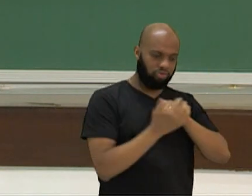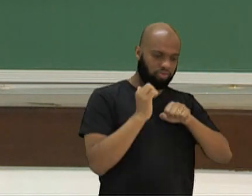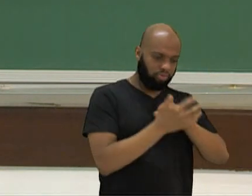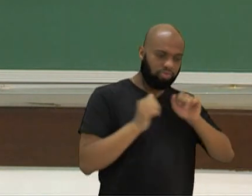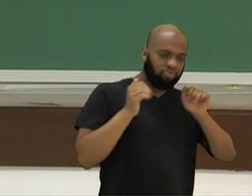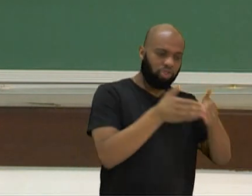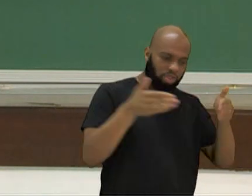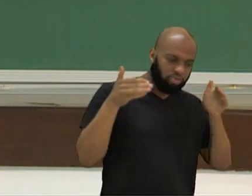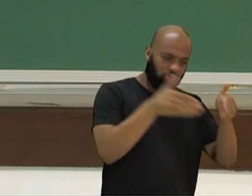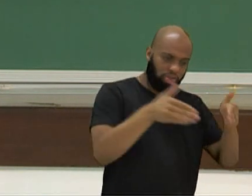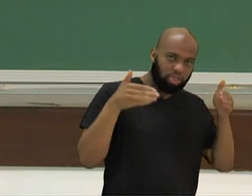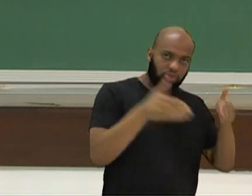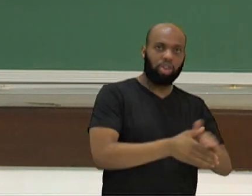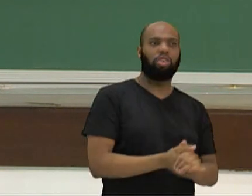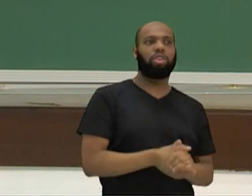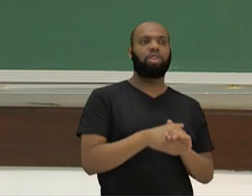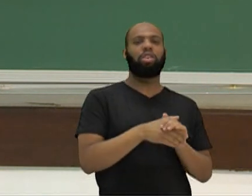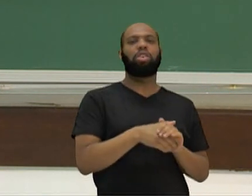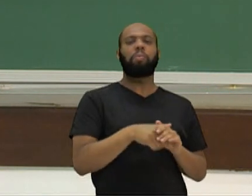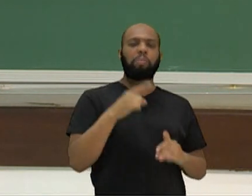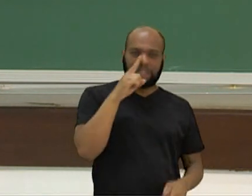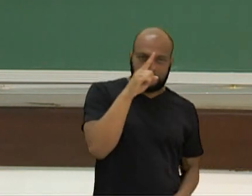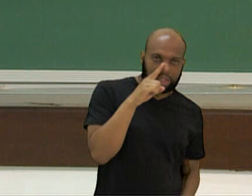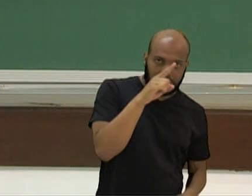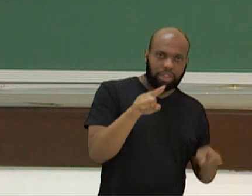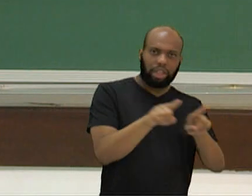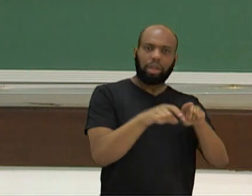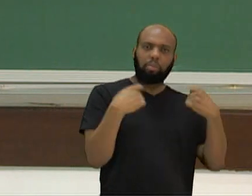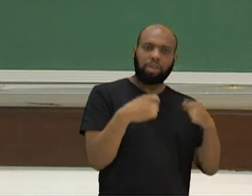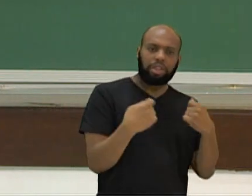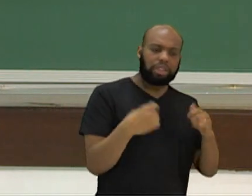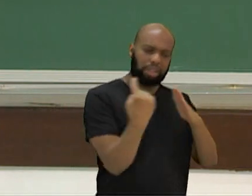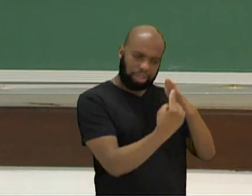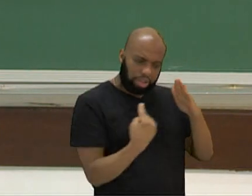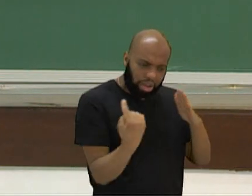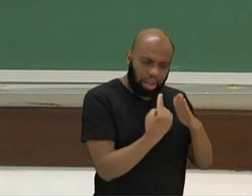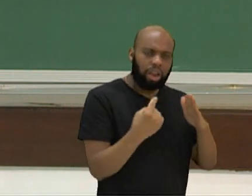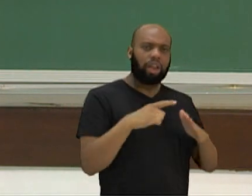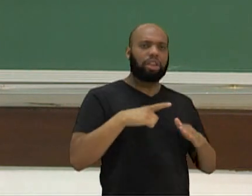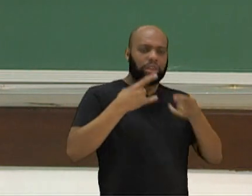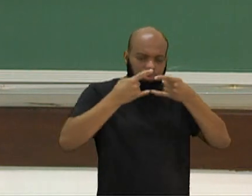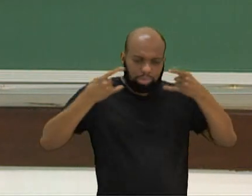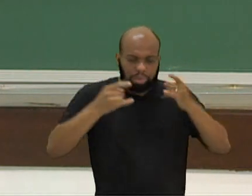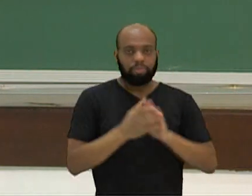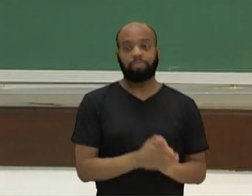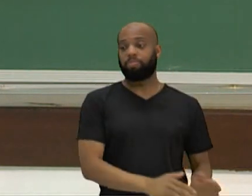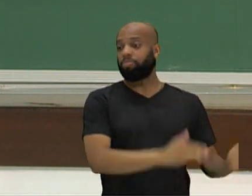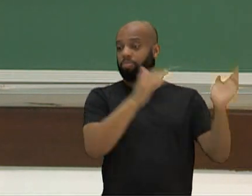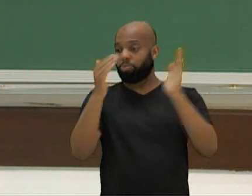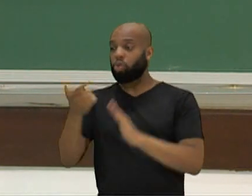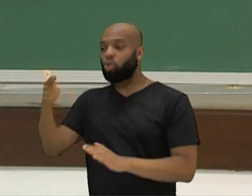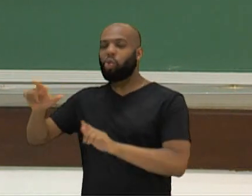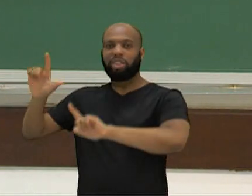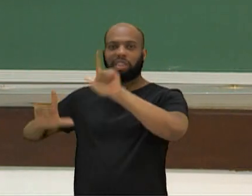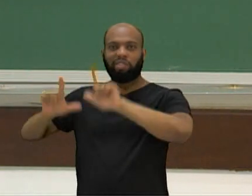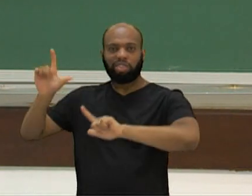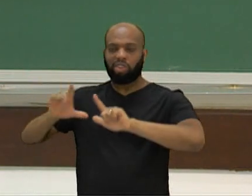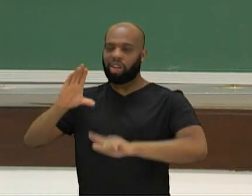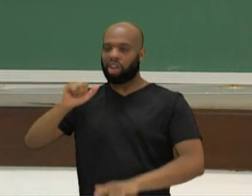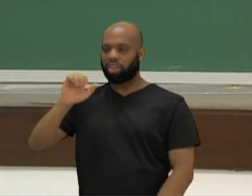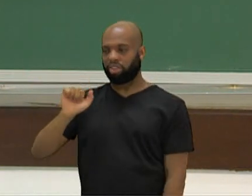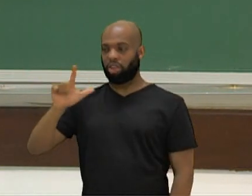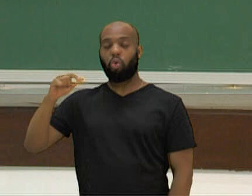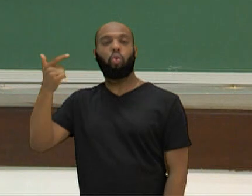os casos, o quanto isso é perigoso, o quanto a gente tem que se isolar e máscara, tal. Enquanto a outra emissora